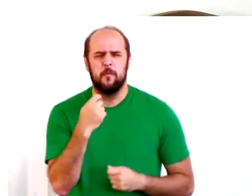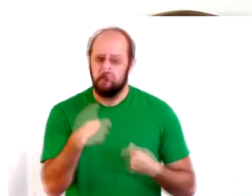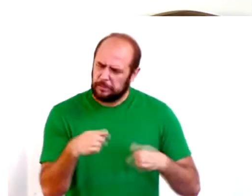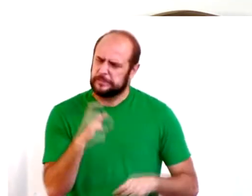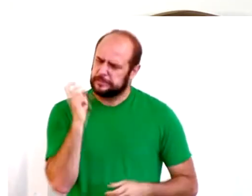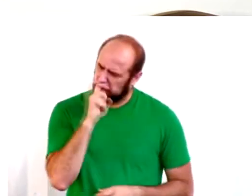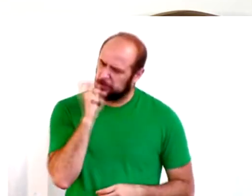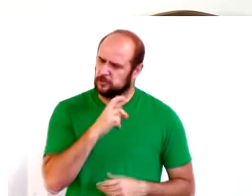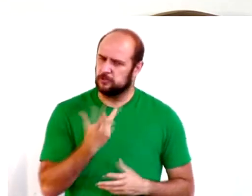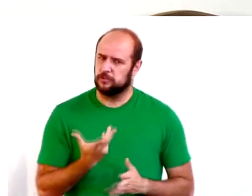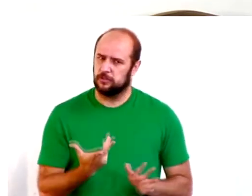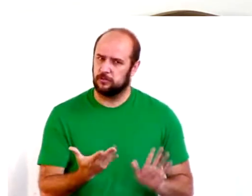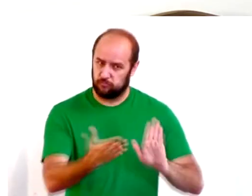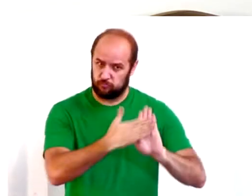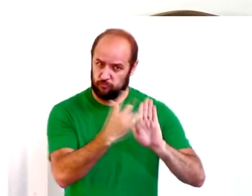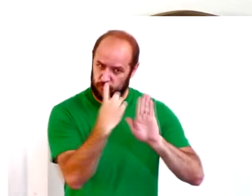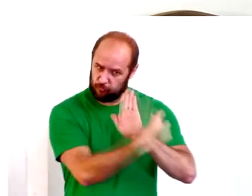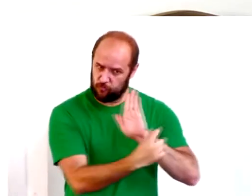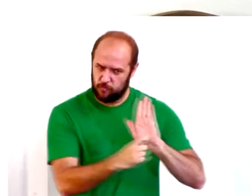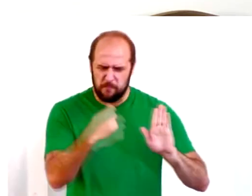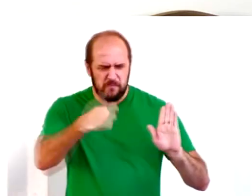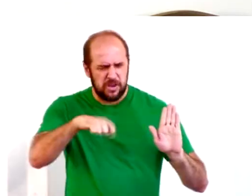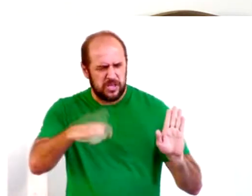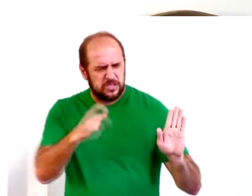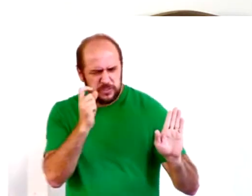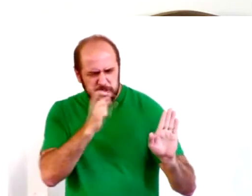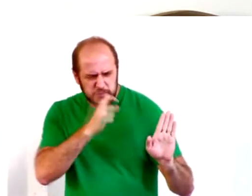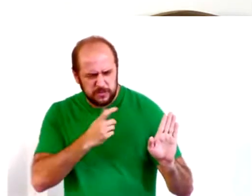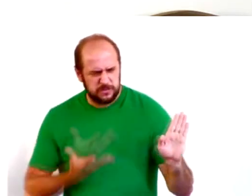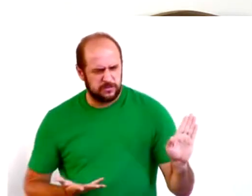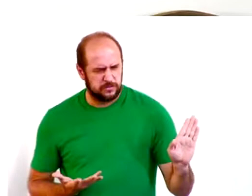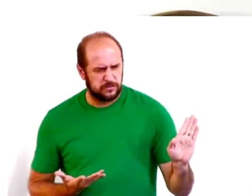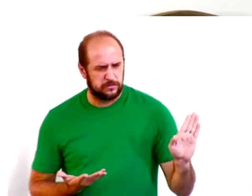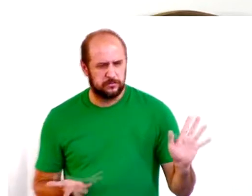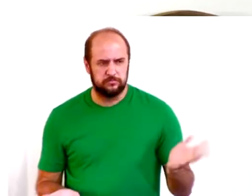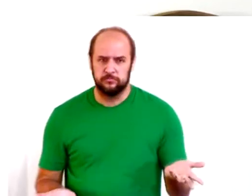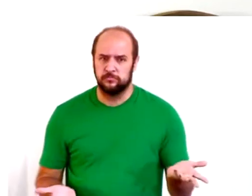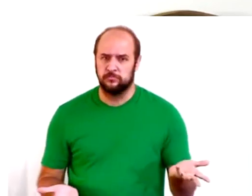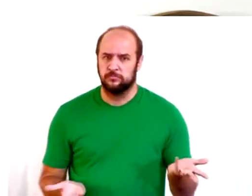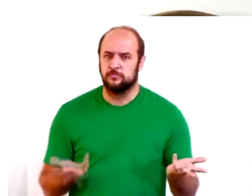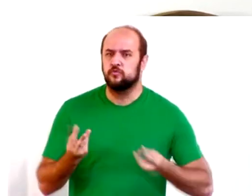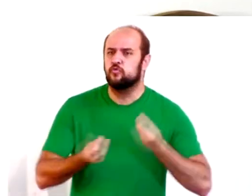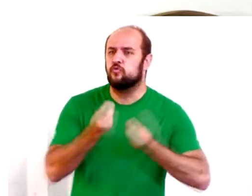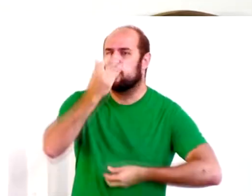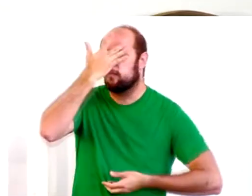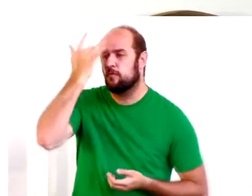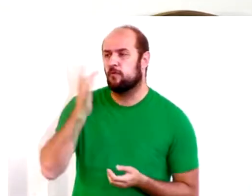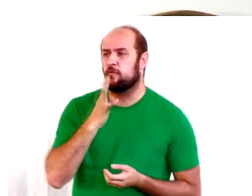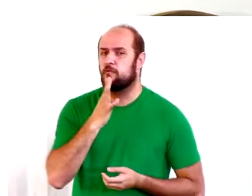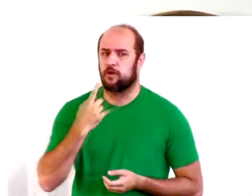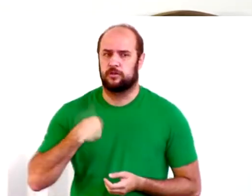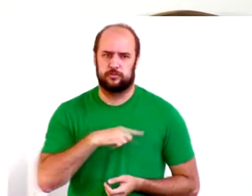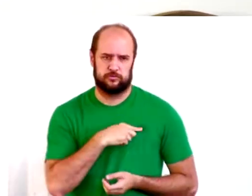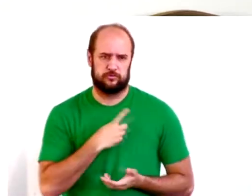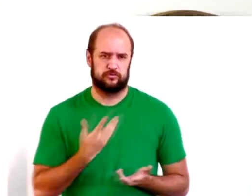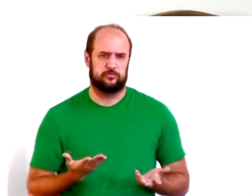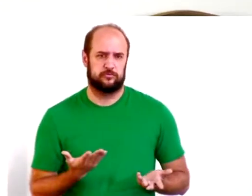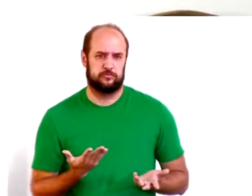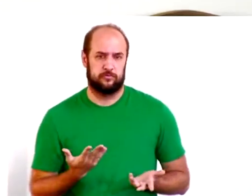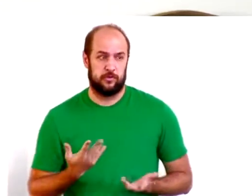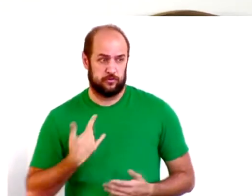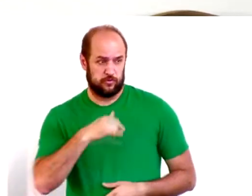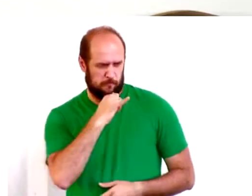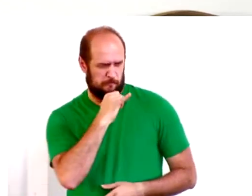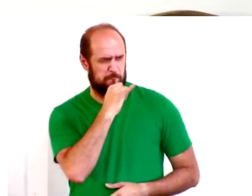impossível viver sem mentir. Como as pessoas nos conhecem? Como pessoas de uma palavra só? Como pessoas